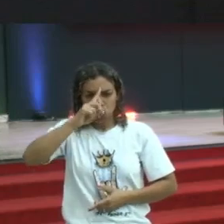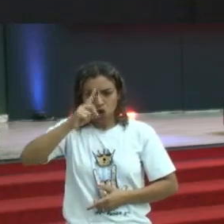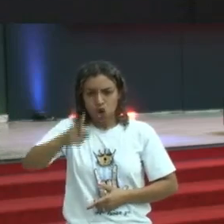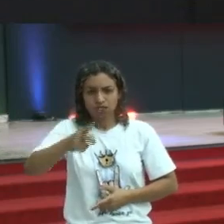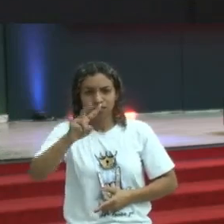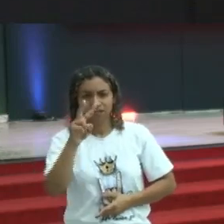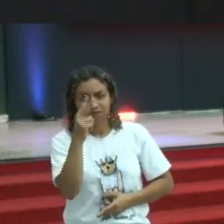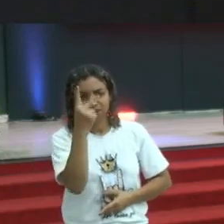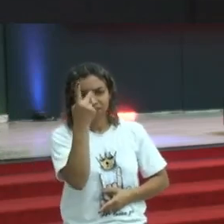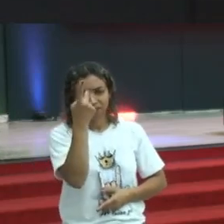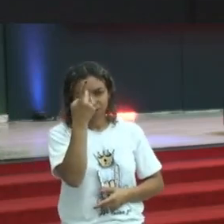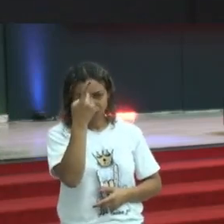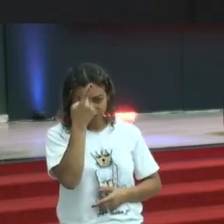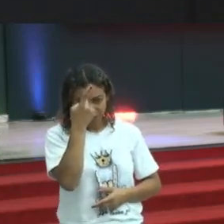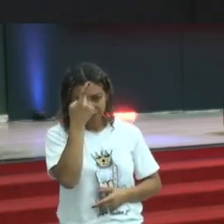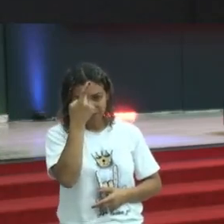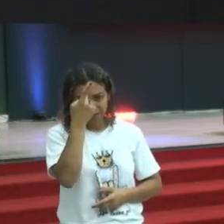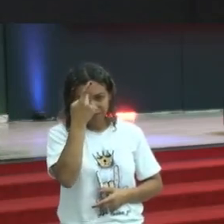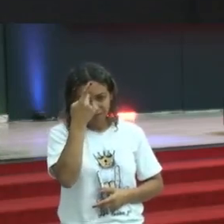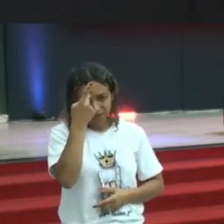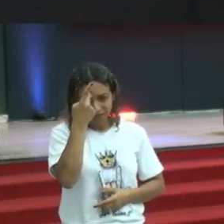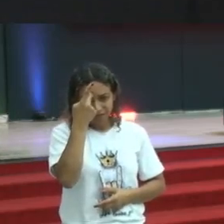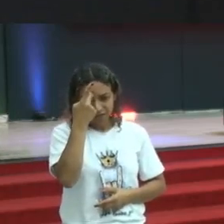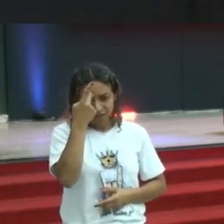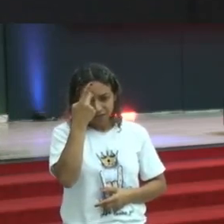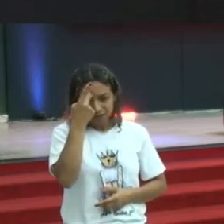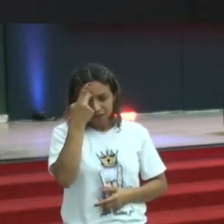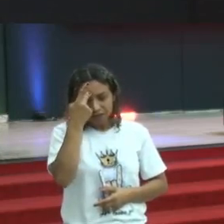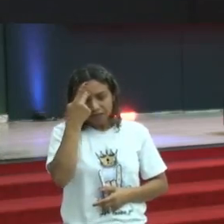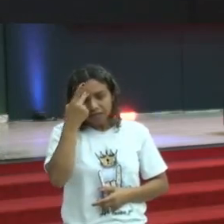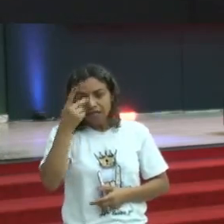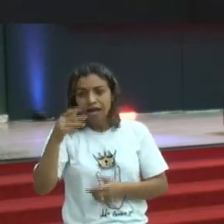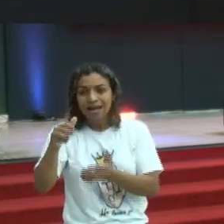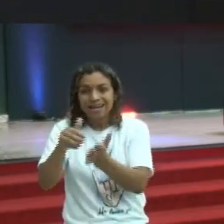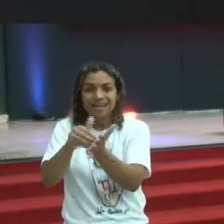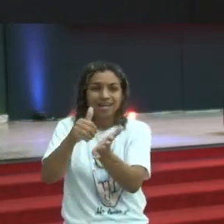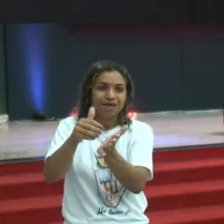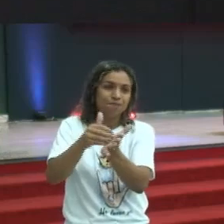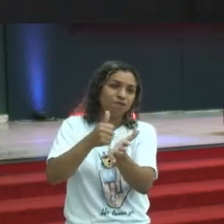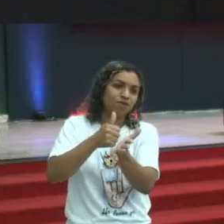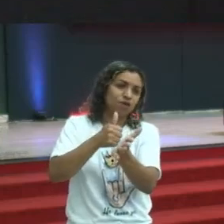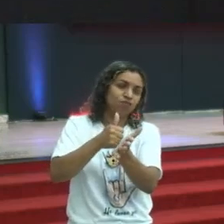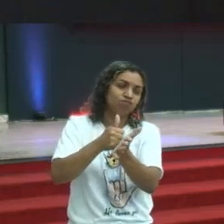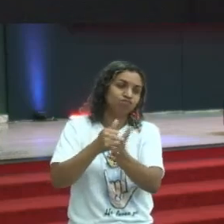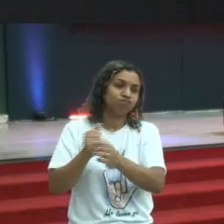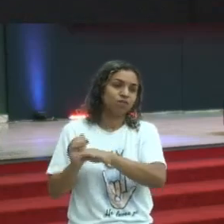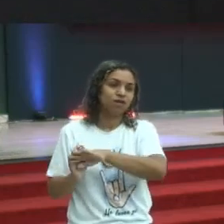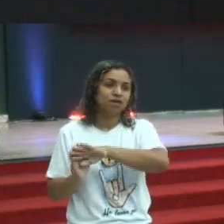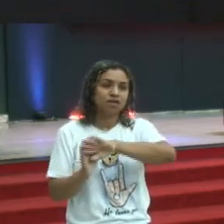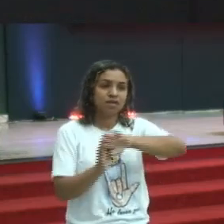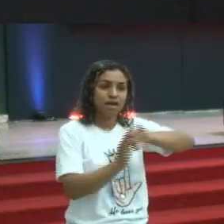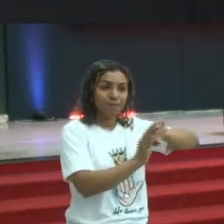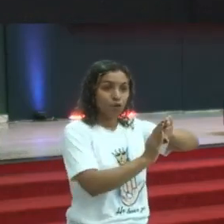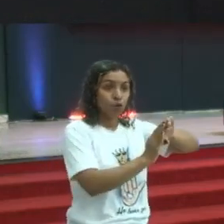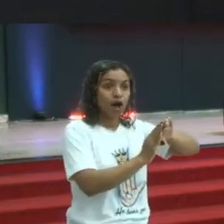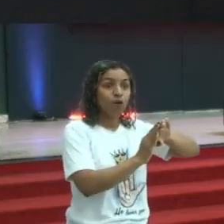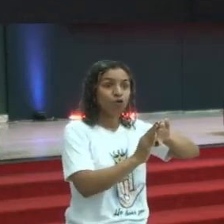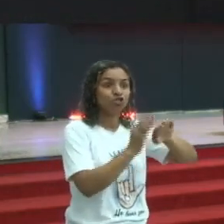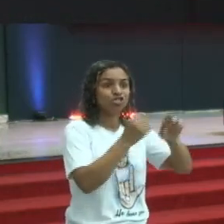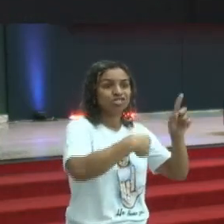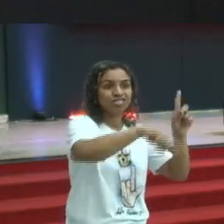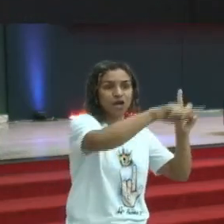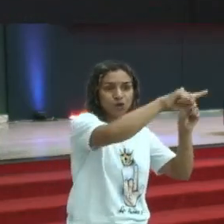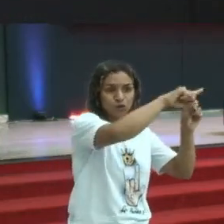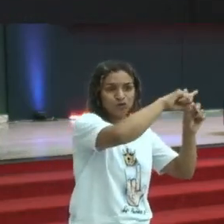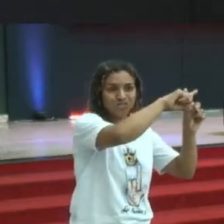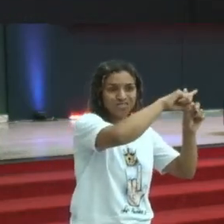contrária. Ele a removeu e a pregou na cruz.